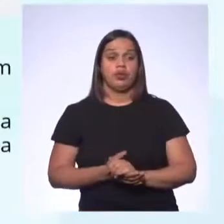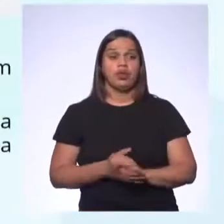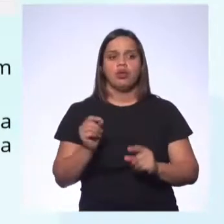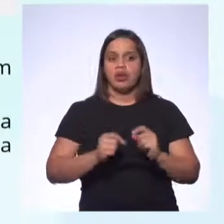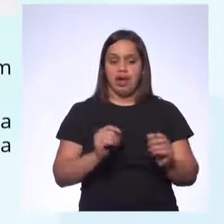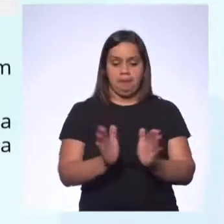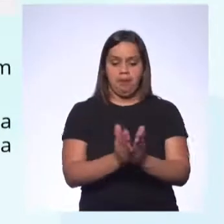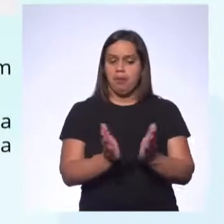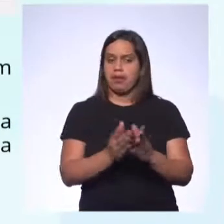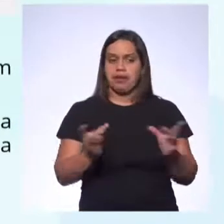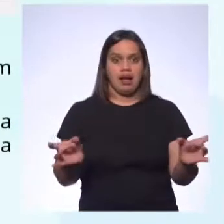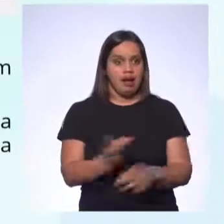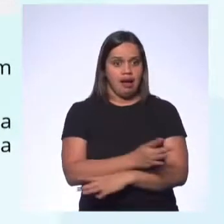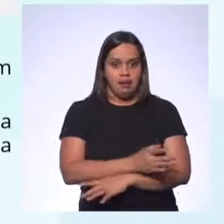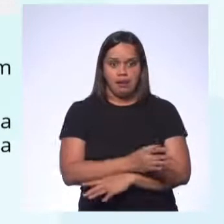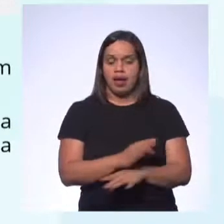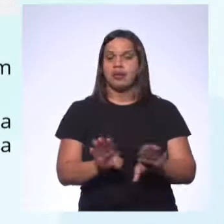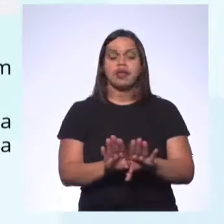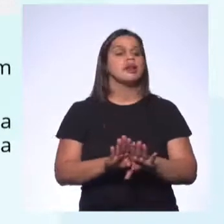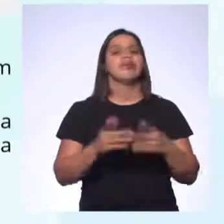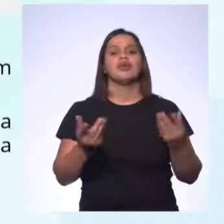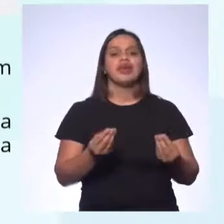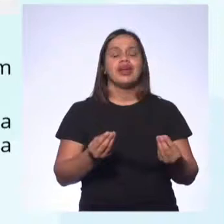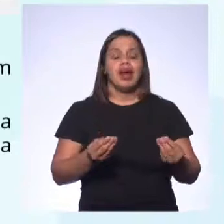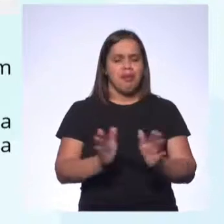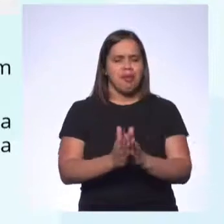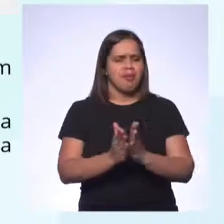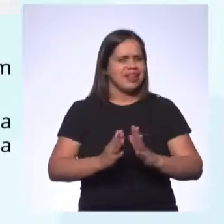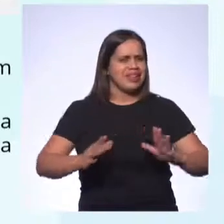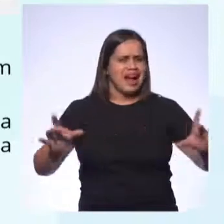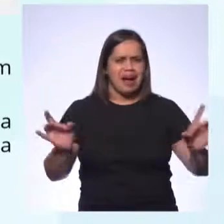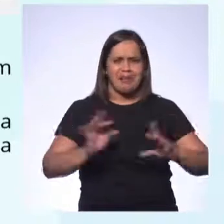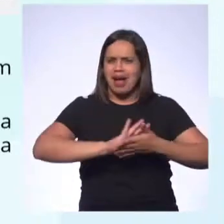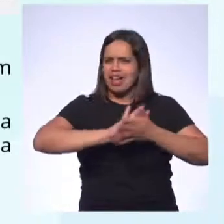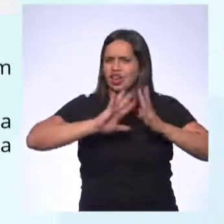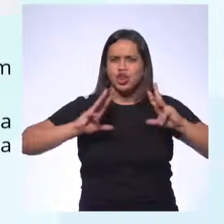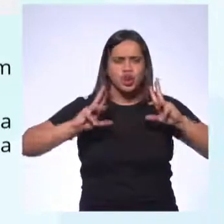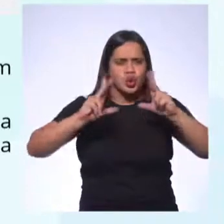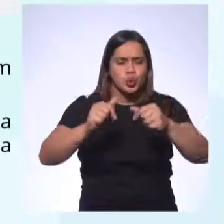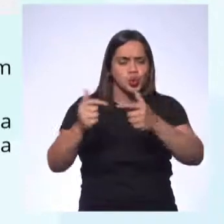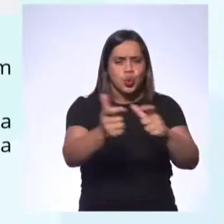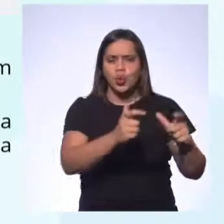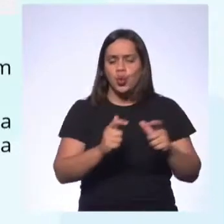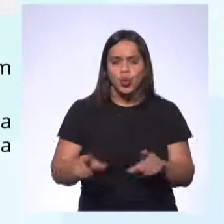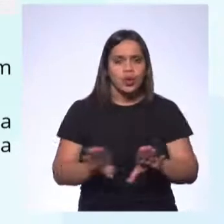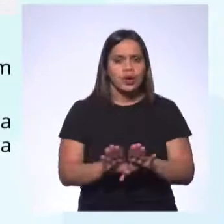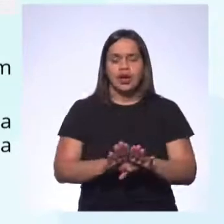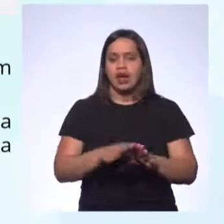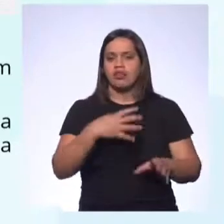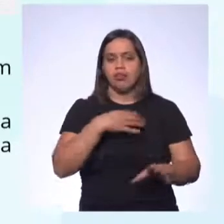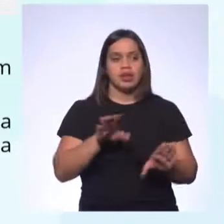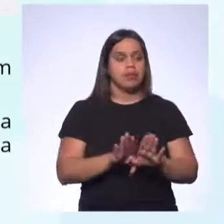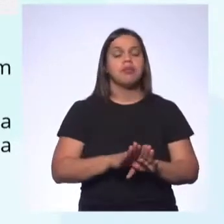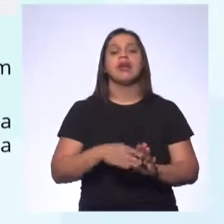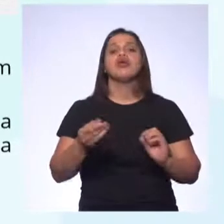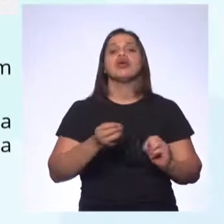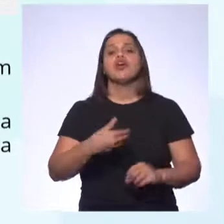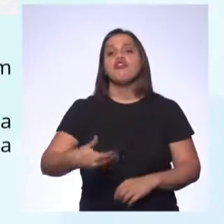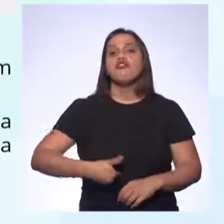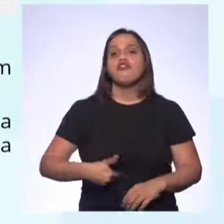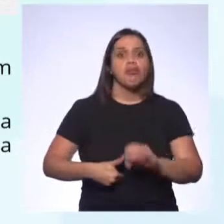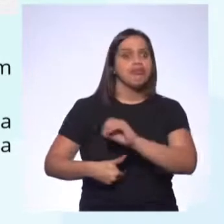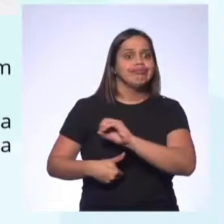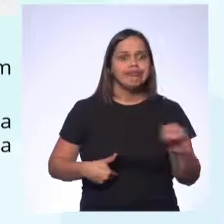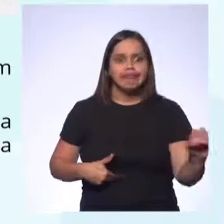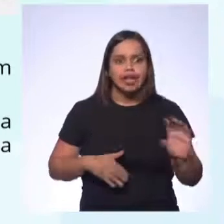da pobreza, acabar com a pobreza em todas as formas, em todos os lugares. Fome zero e agricultura sustentável. Acabar com a